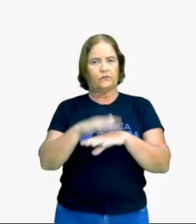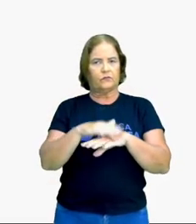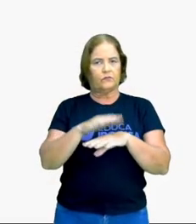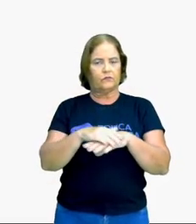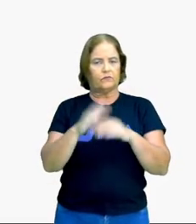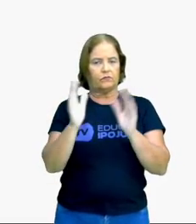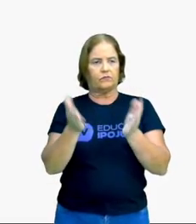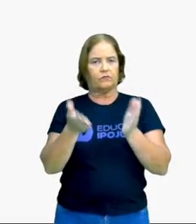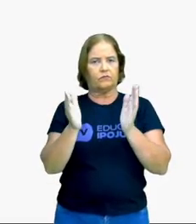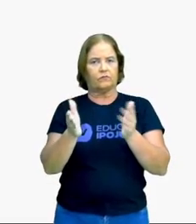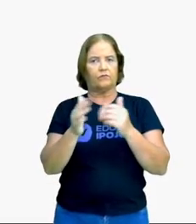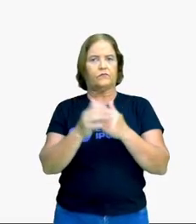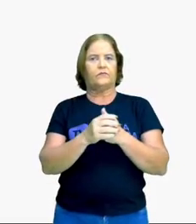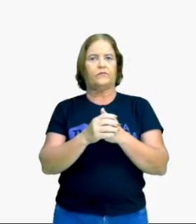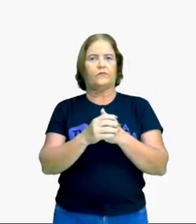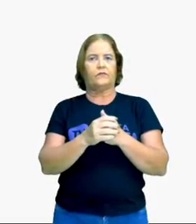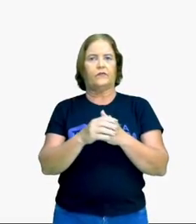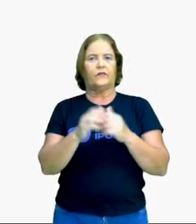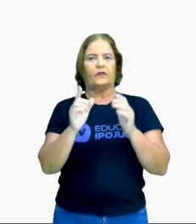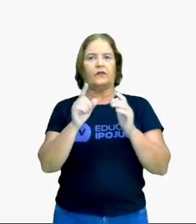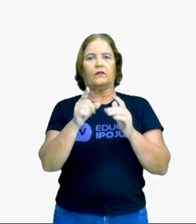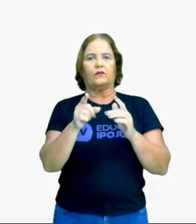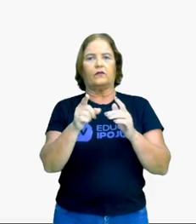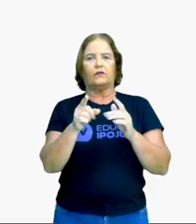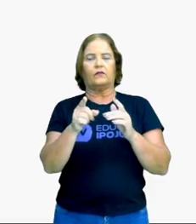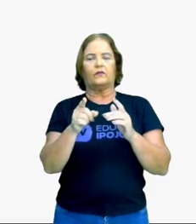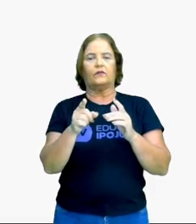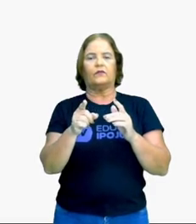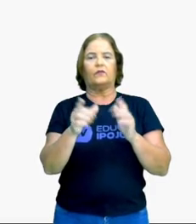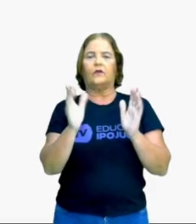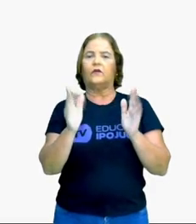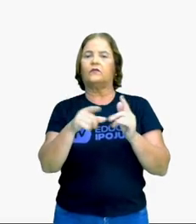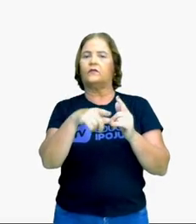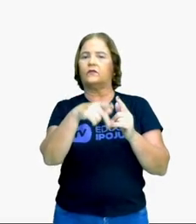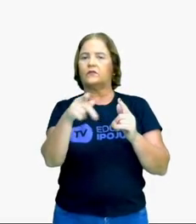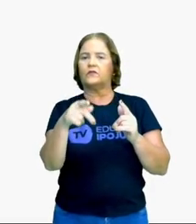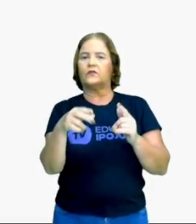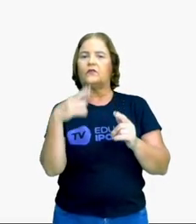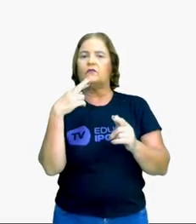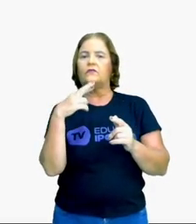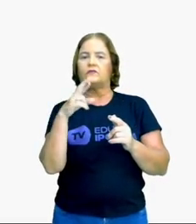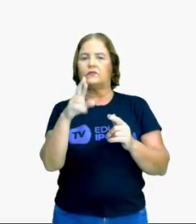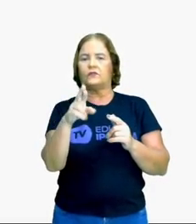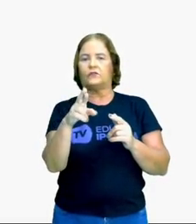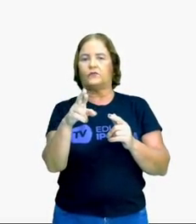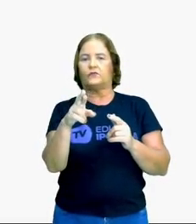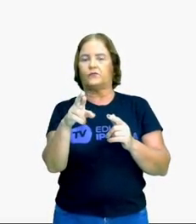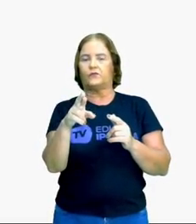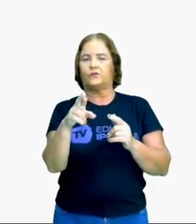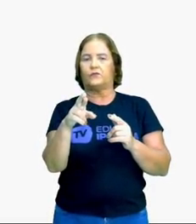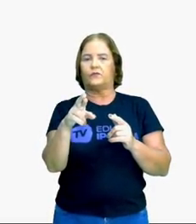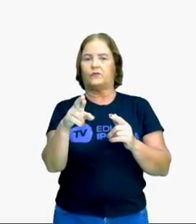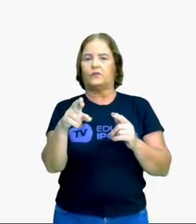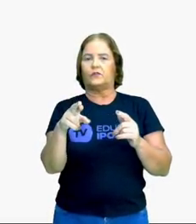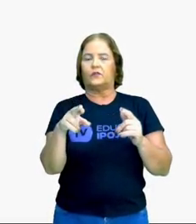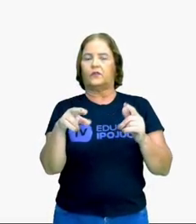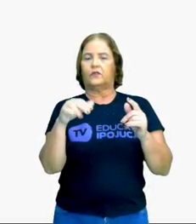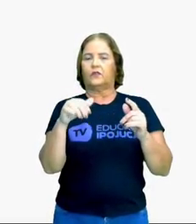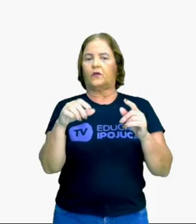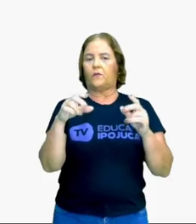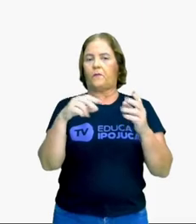hoje. Olha aí. Agora é sua vez. Qual é o resultado desta